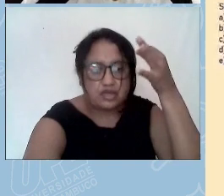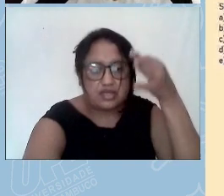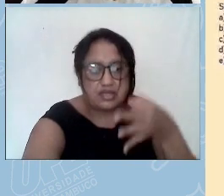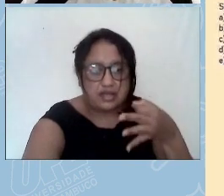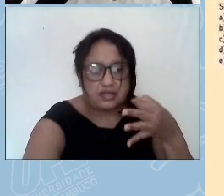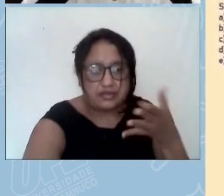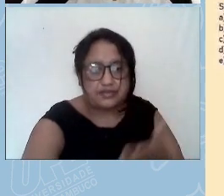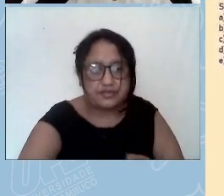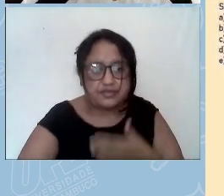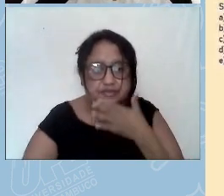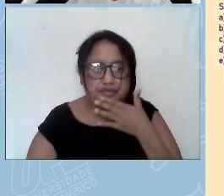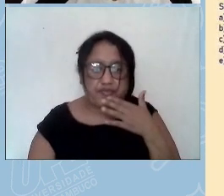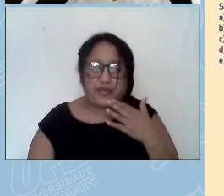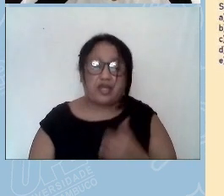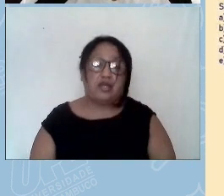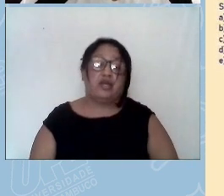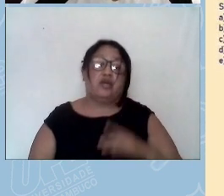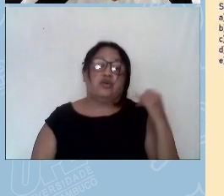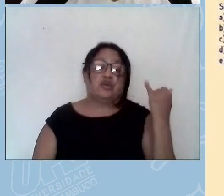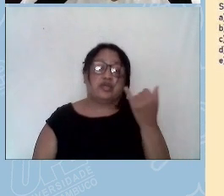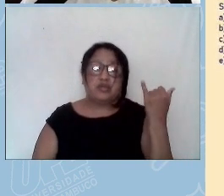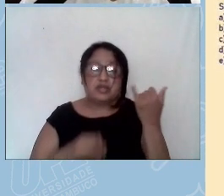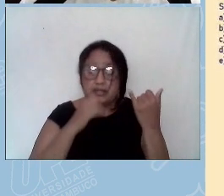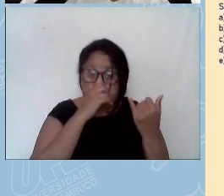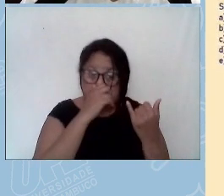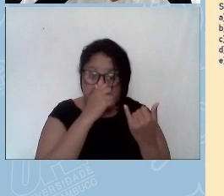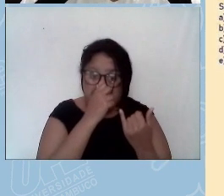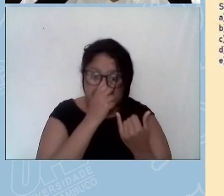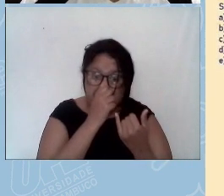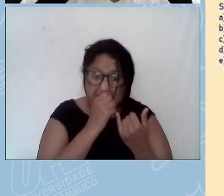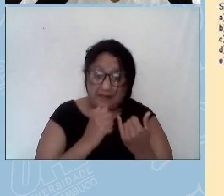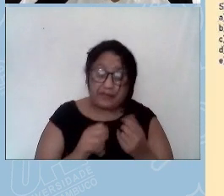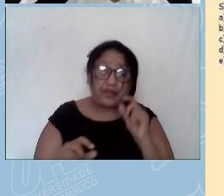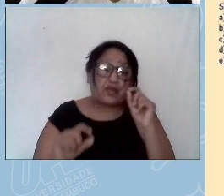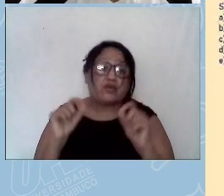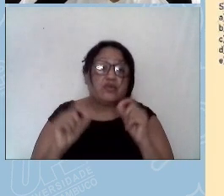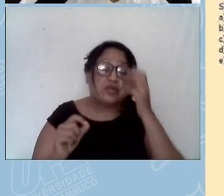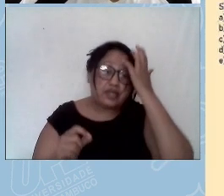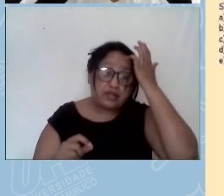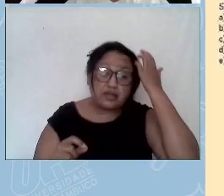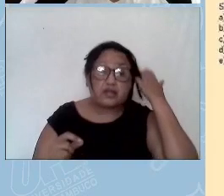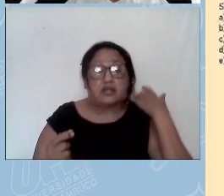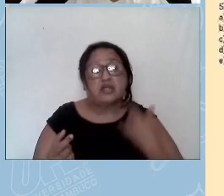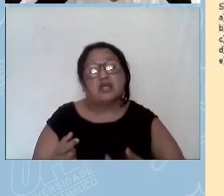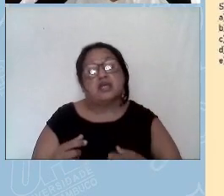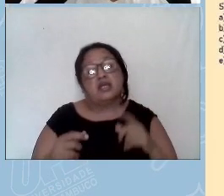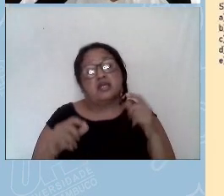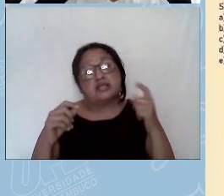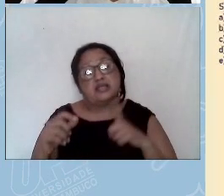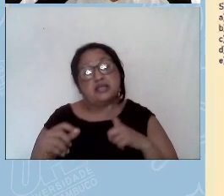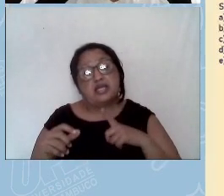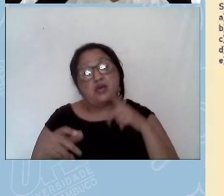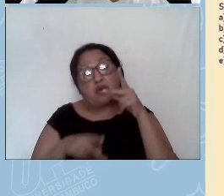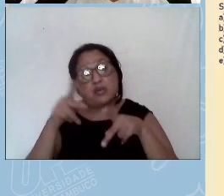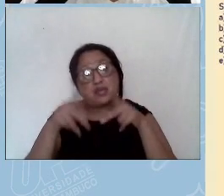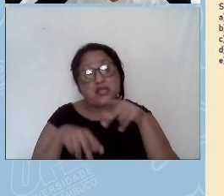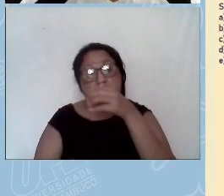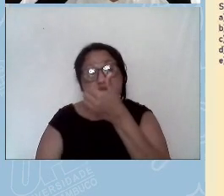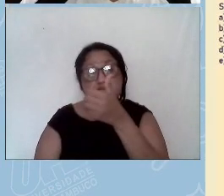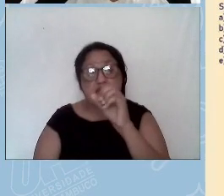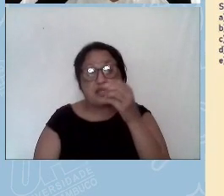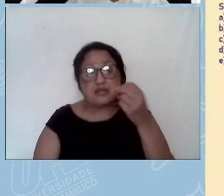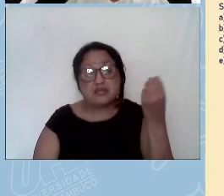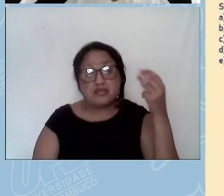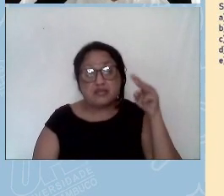o que era importante o que era que a gente deveria considerar a gente tem uma população de 100 mil pessoas foi